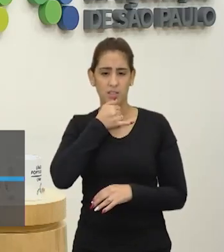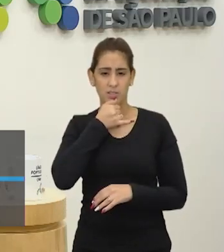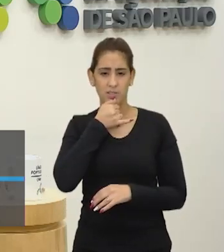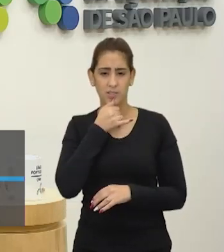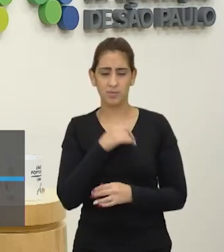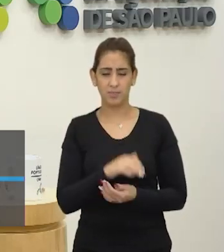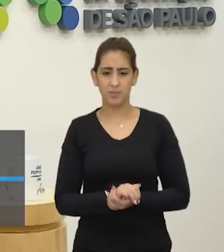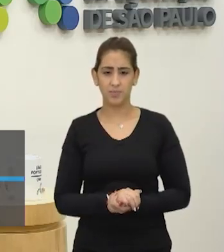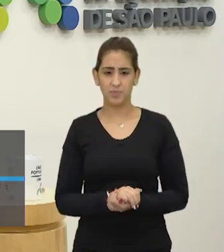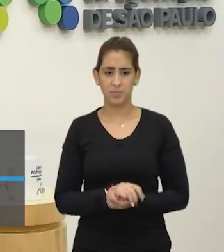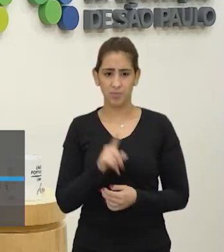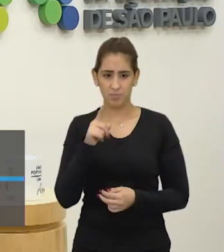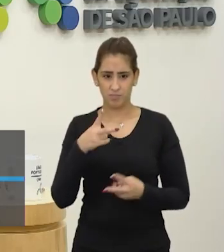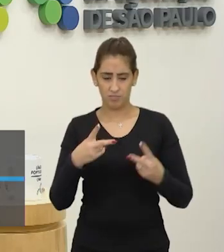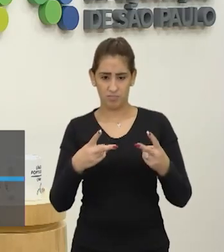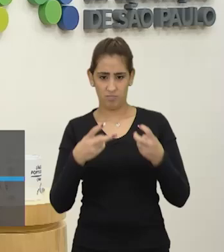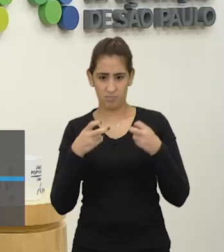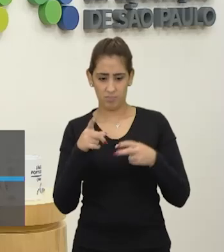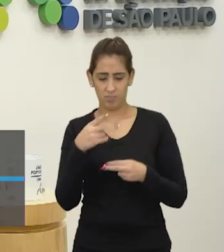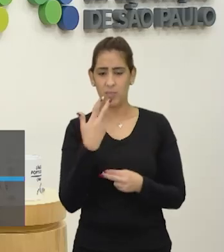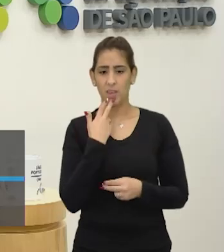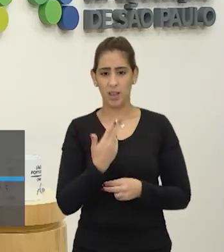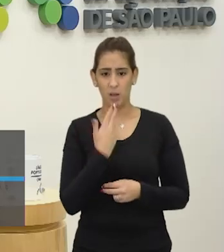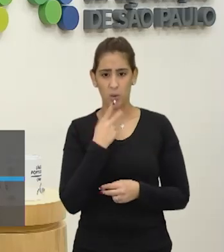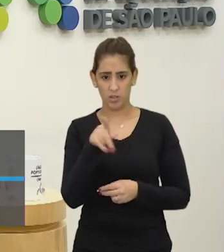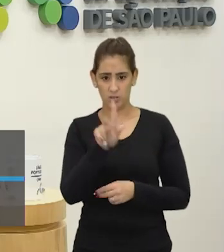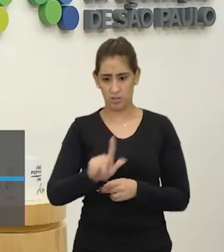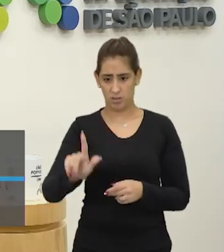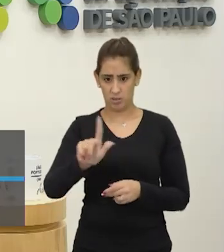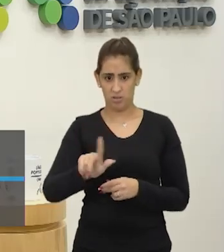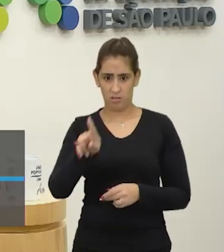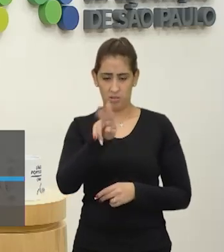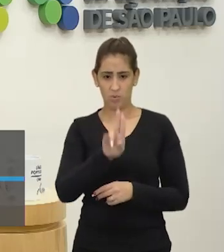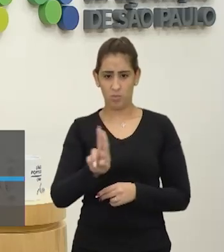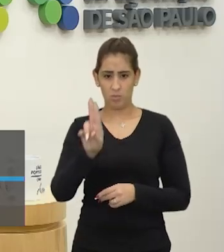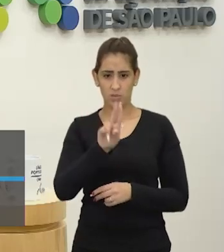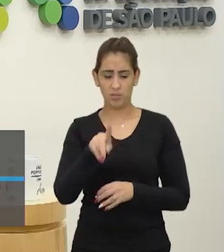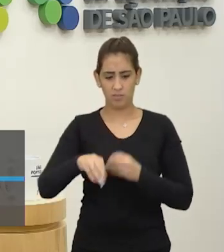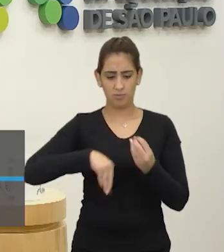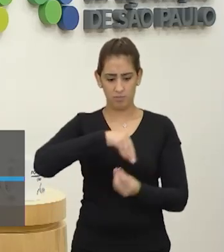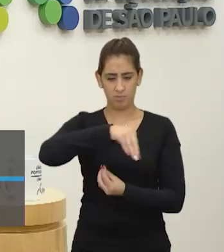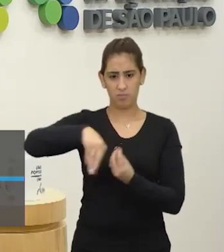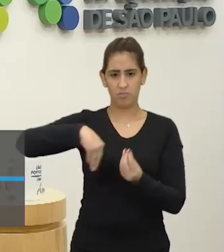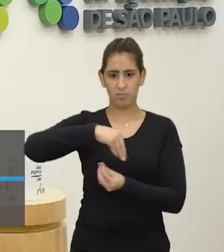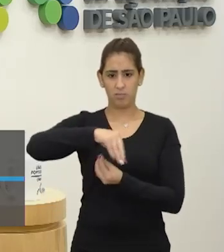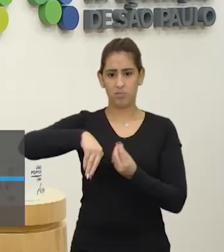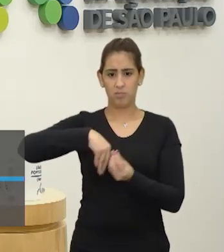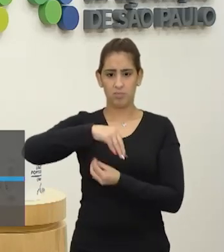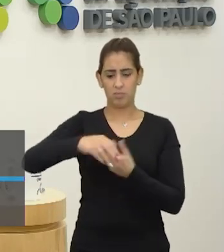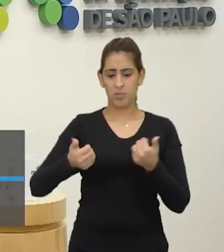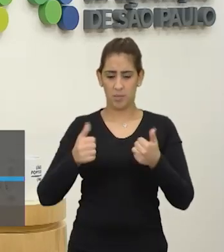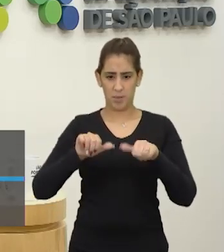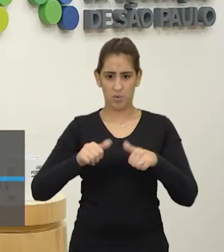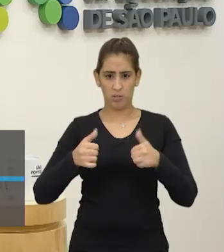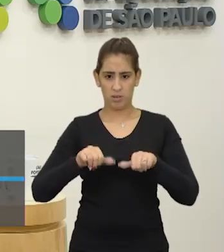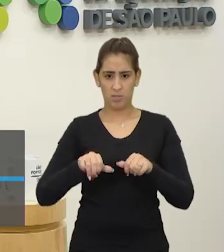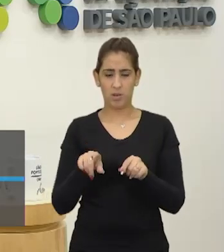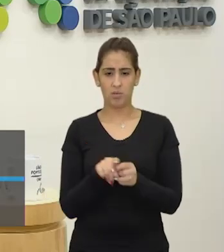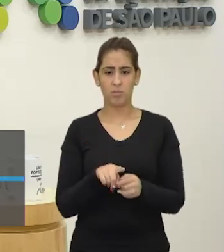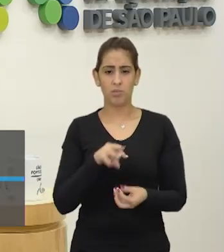Augusto dos Anjos, e você percebe que a linguagem que ele utiliza não é uma linguagem simples, ele mistura a linguagem dos elementos químicos,